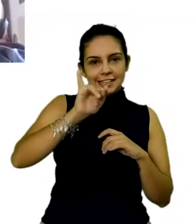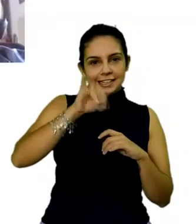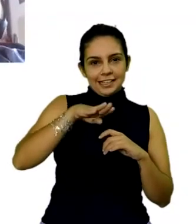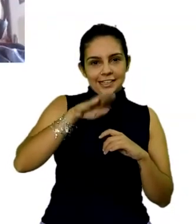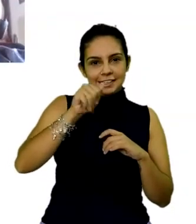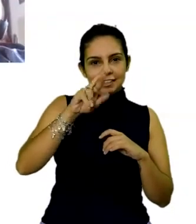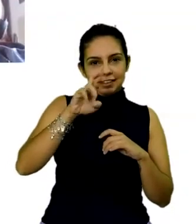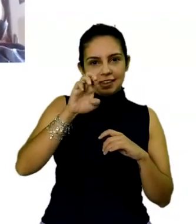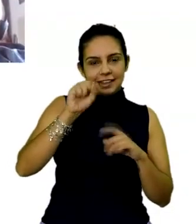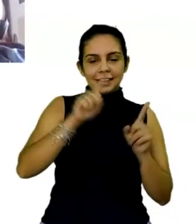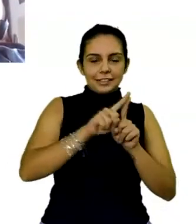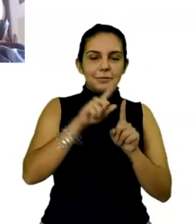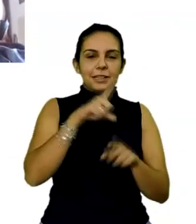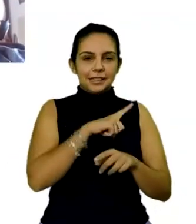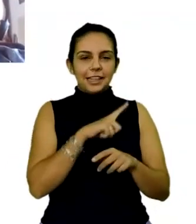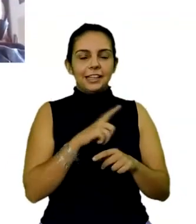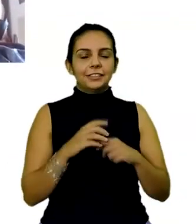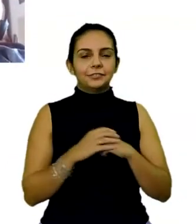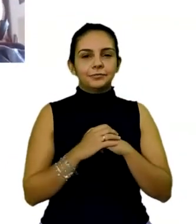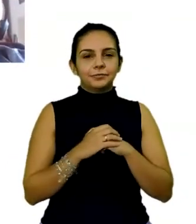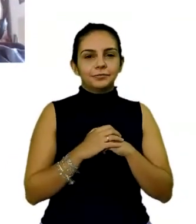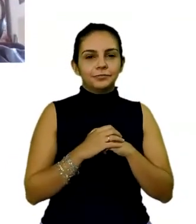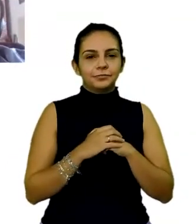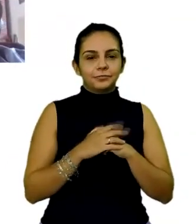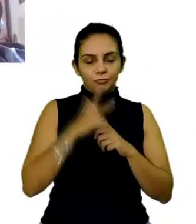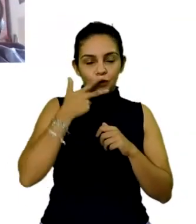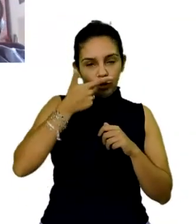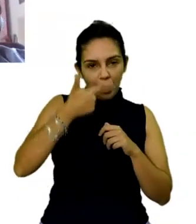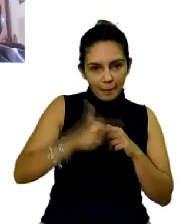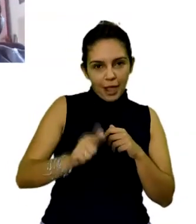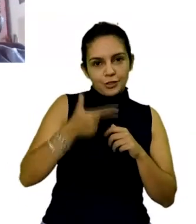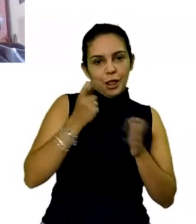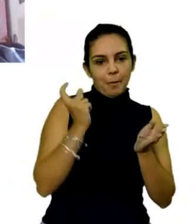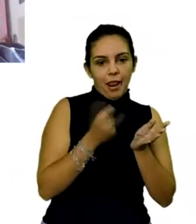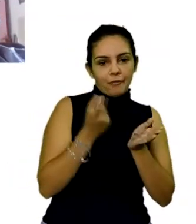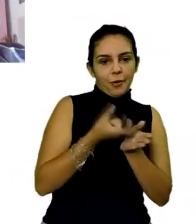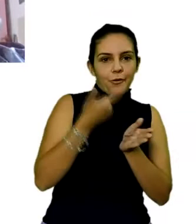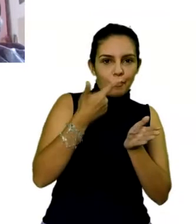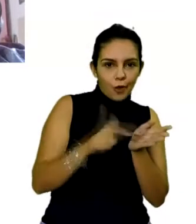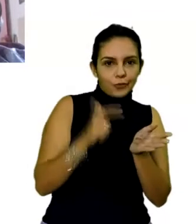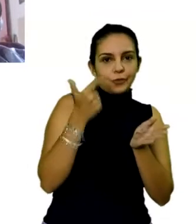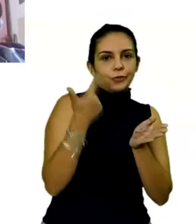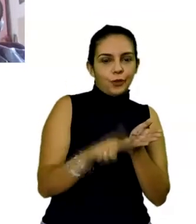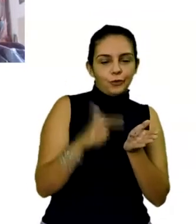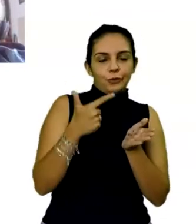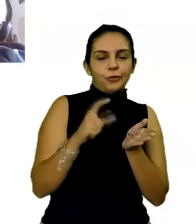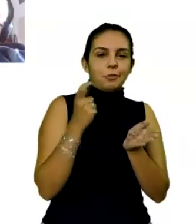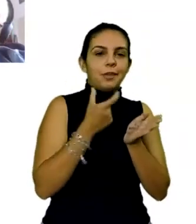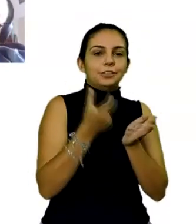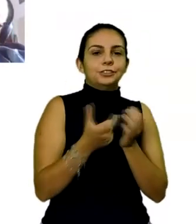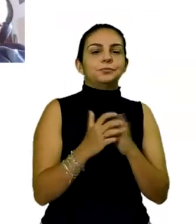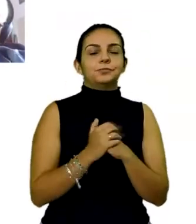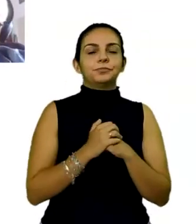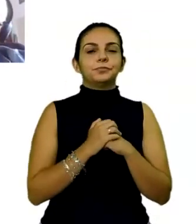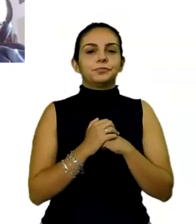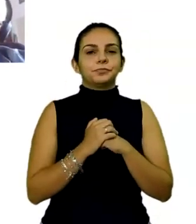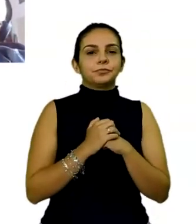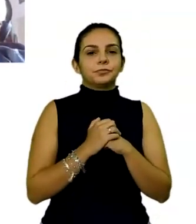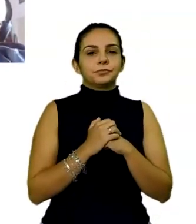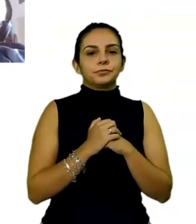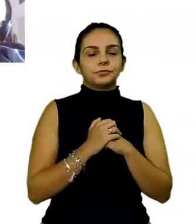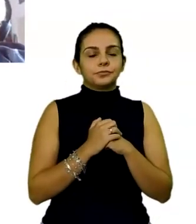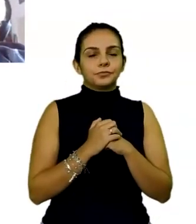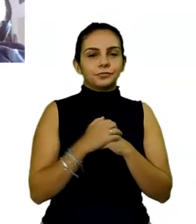Rosa também tem um pouco disso, né? Repetindo as ideias, as palavras.